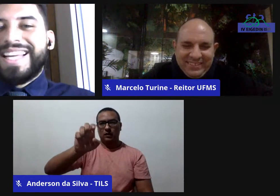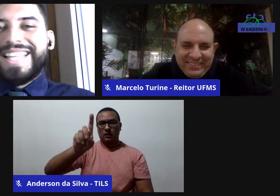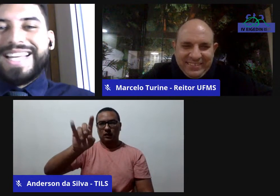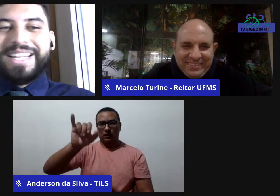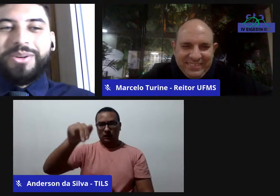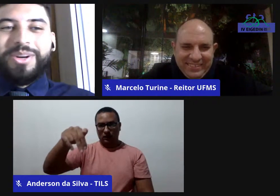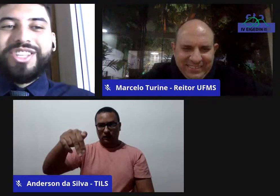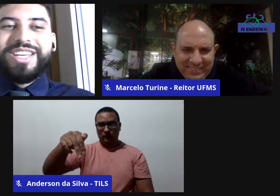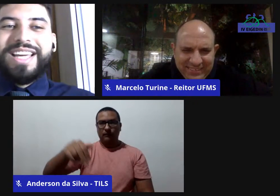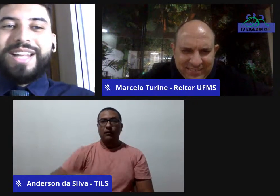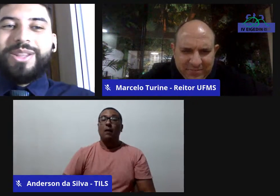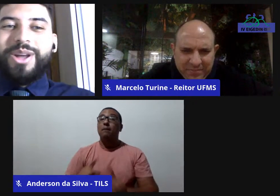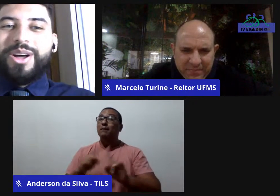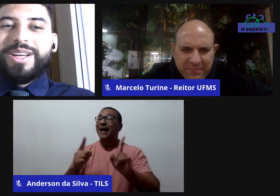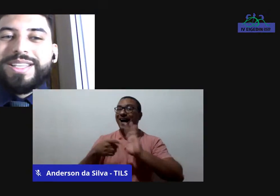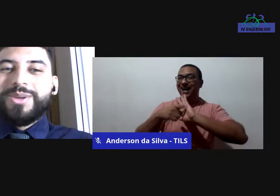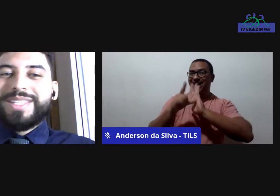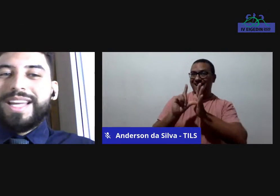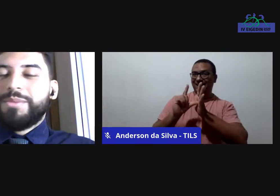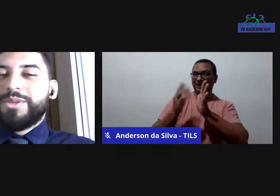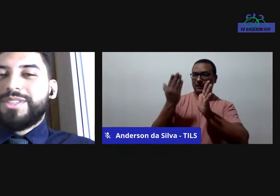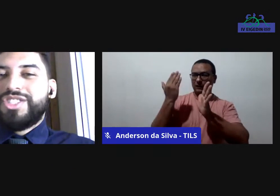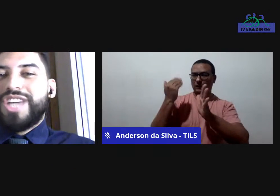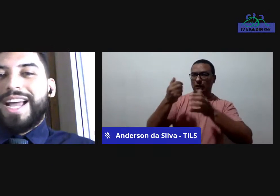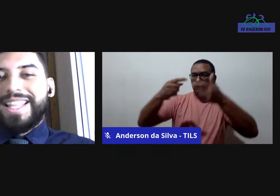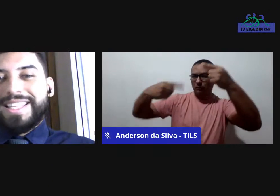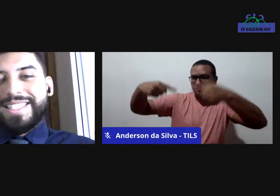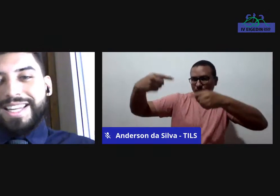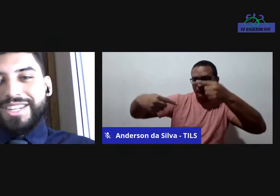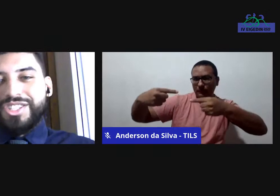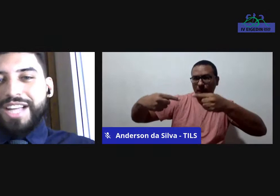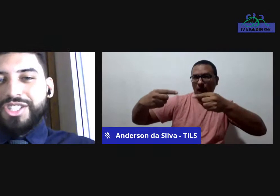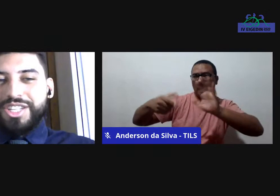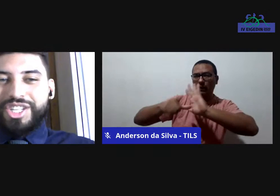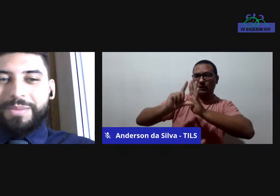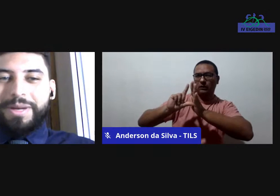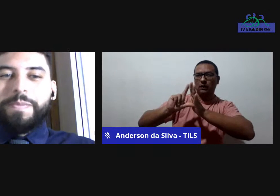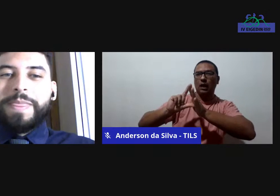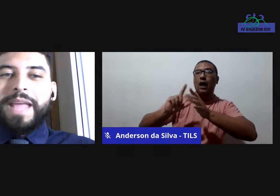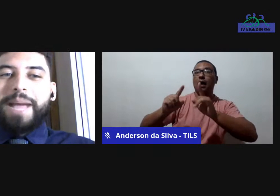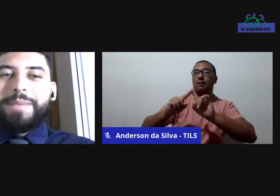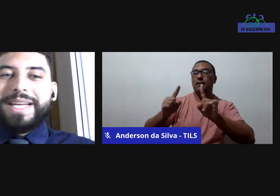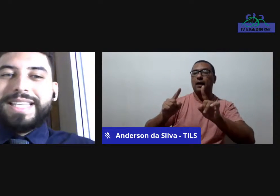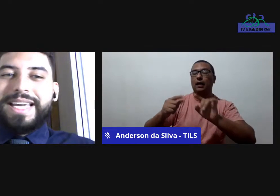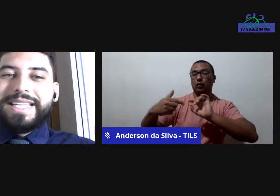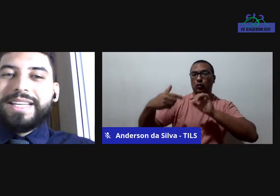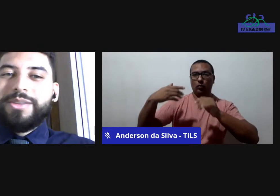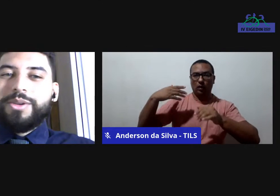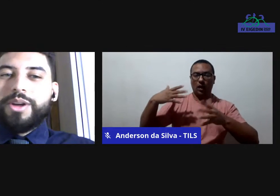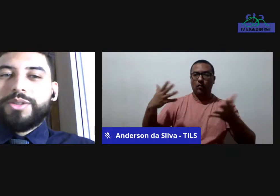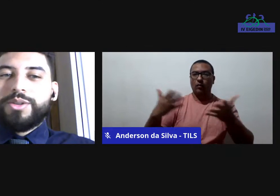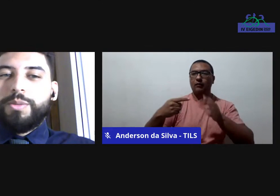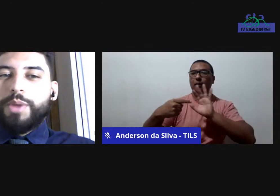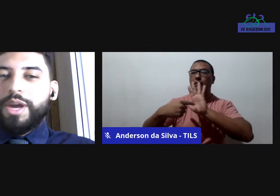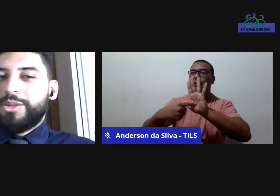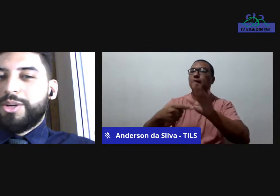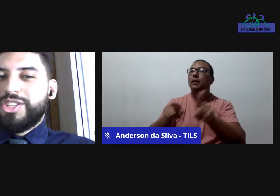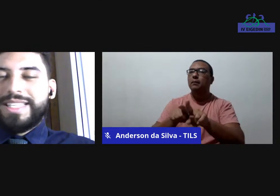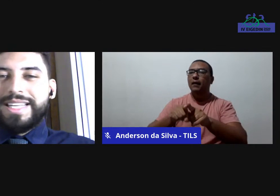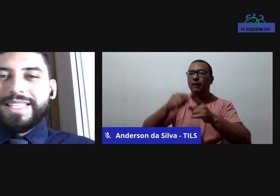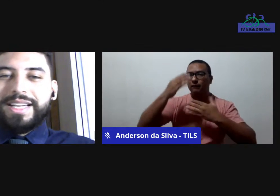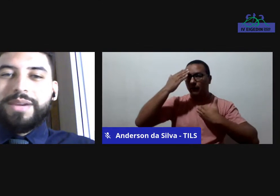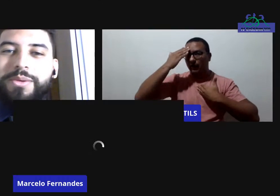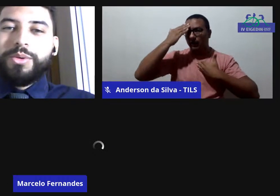nossas atividades de mesa redonda, né, desta noite, nós gostaríamos de agradecer já de